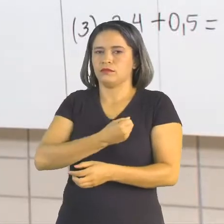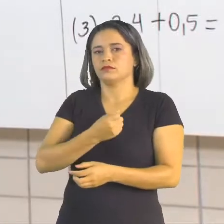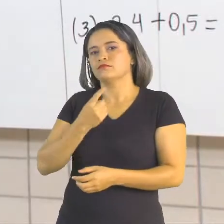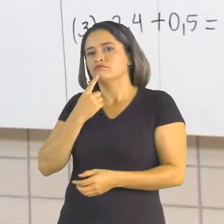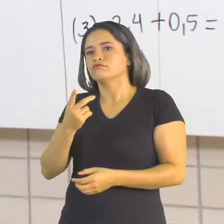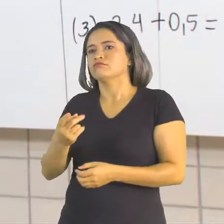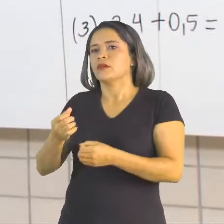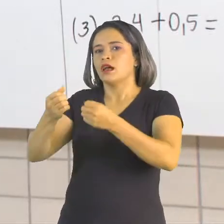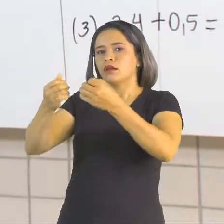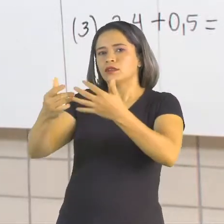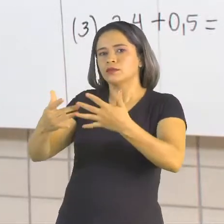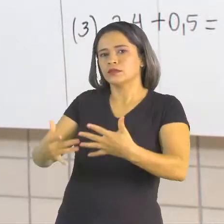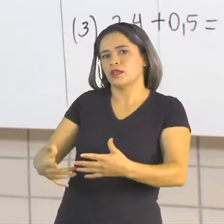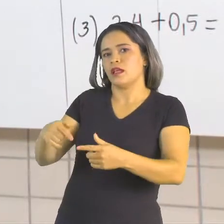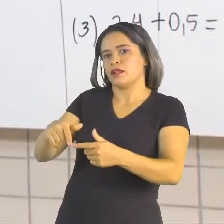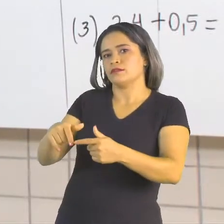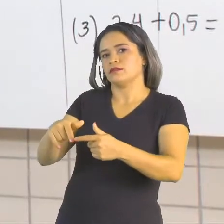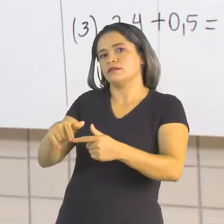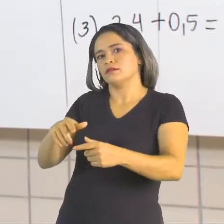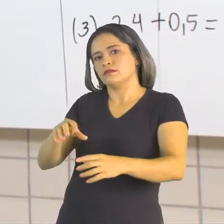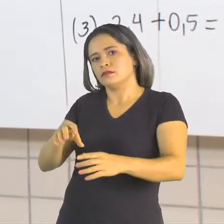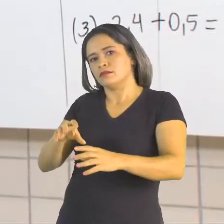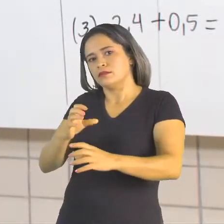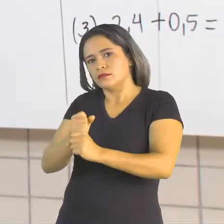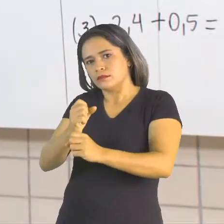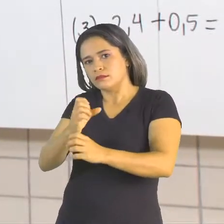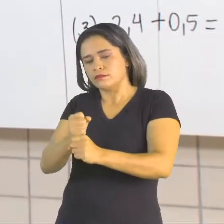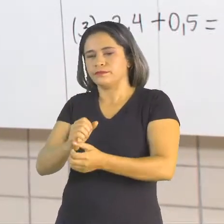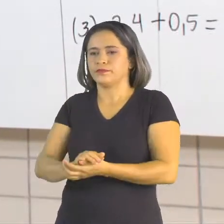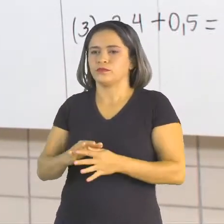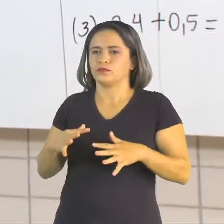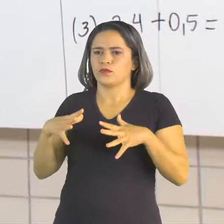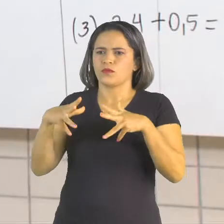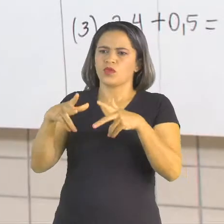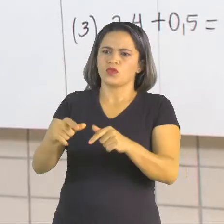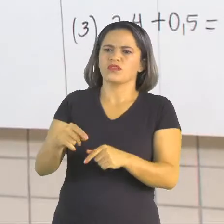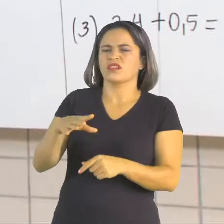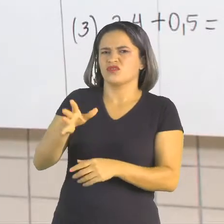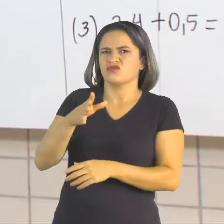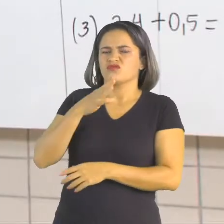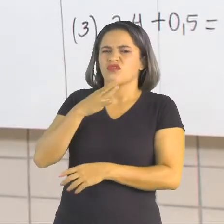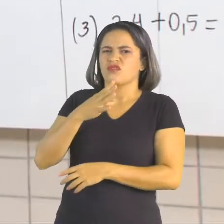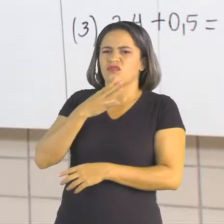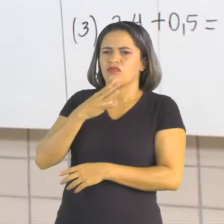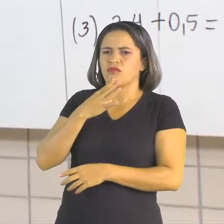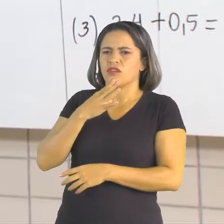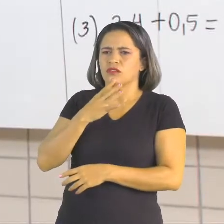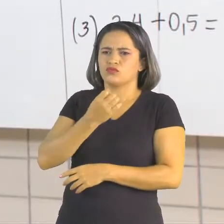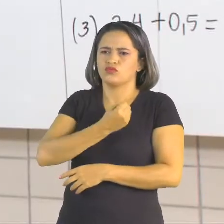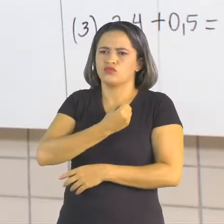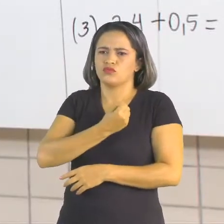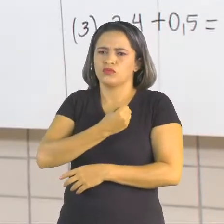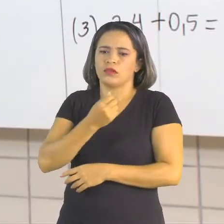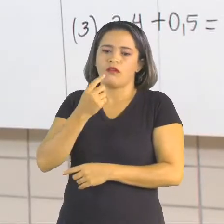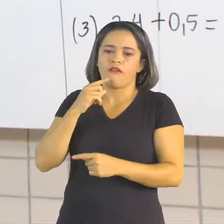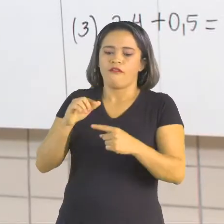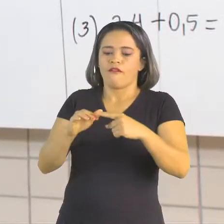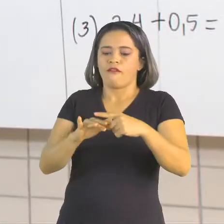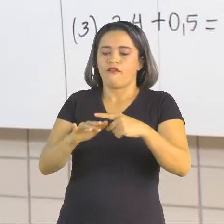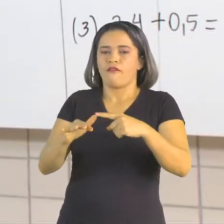essas operações. Quais operações? Todas as operações que a gente já conhece, só que com esses números fracionários